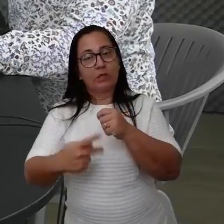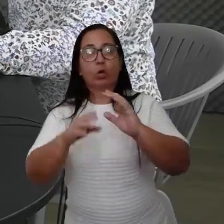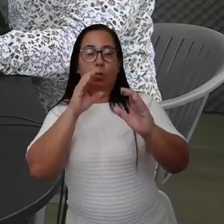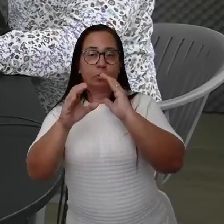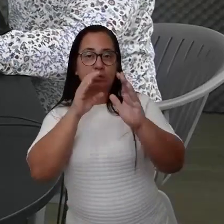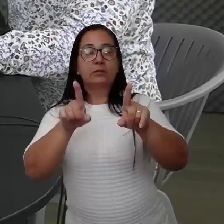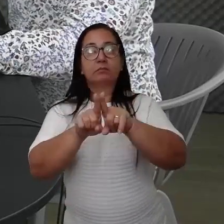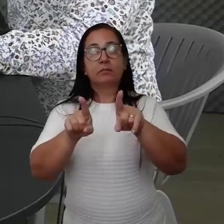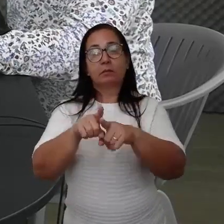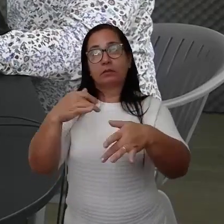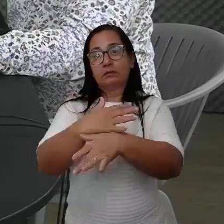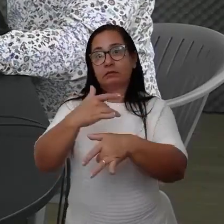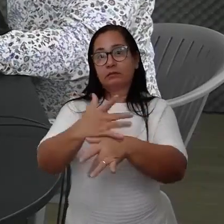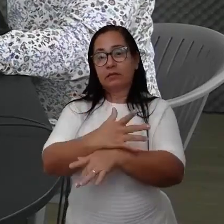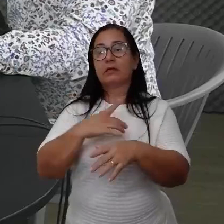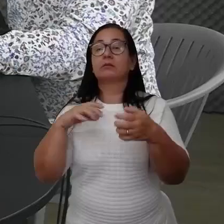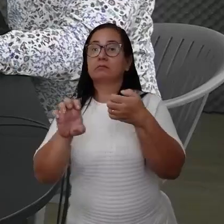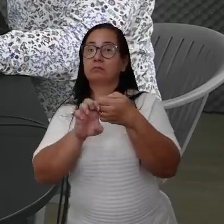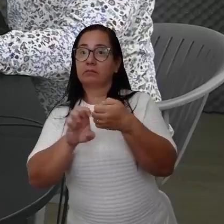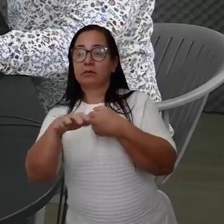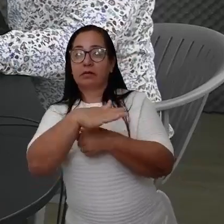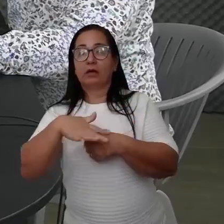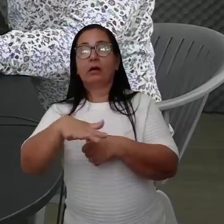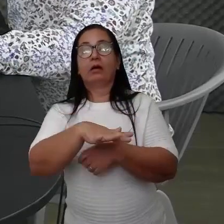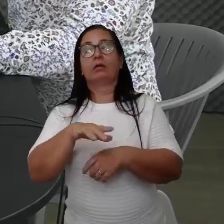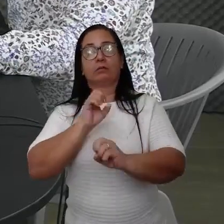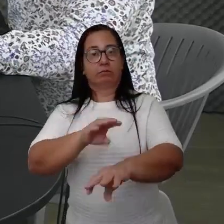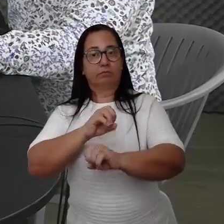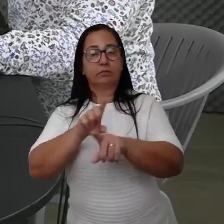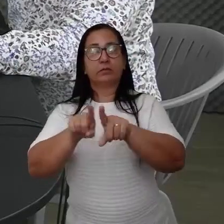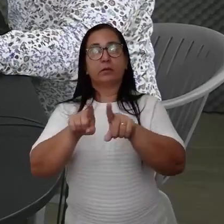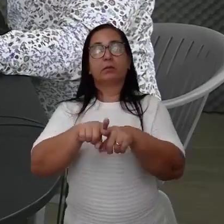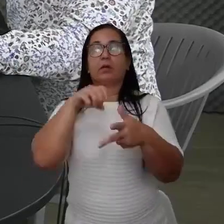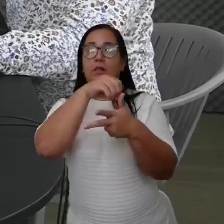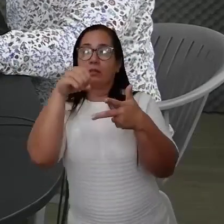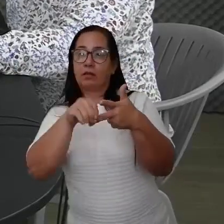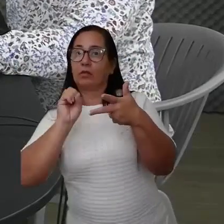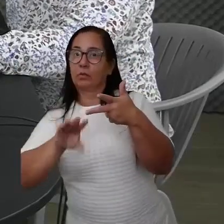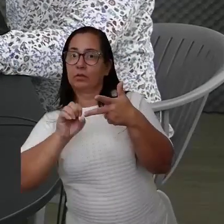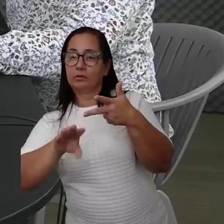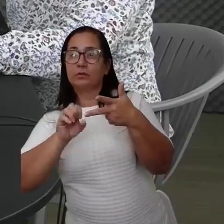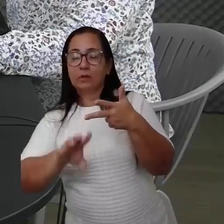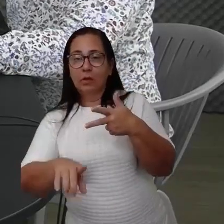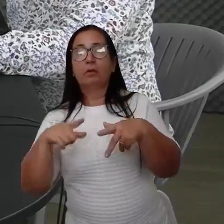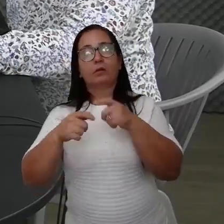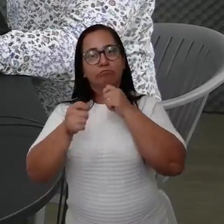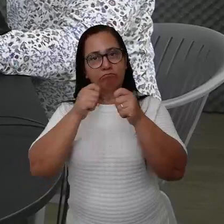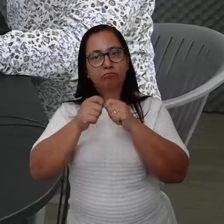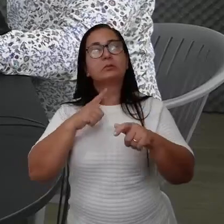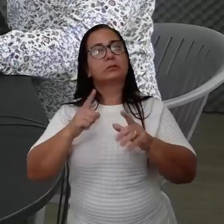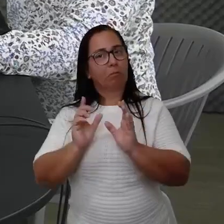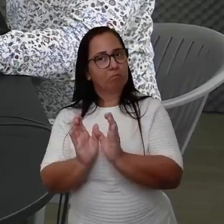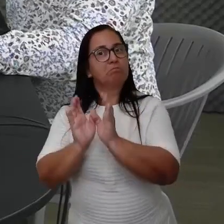Caderno de Cidades, especialista da área da educação e titular da coluna online Enem Educação. Jornalista premiada com reportagens